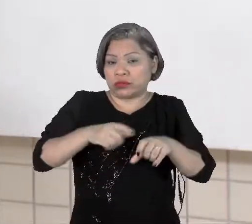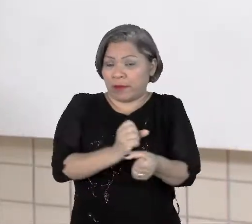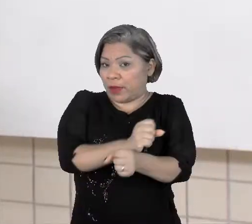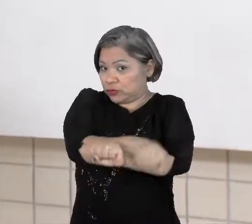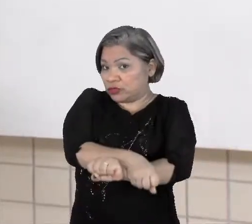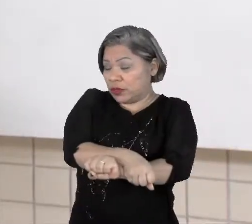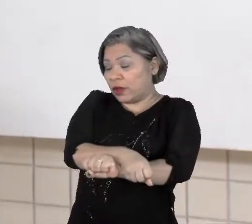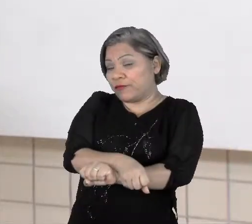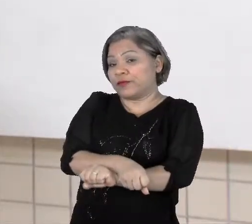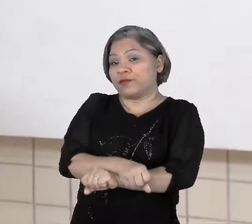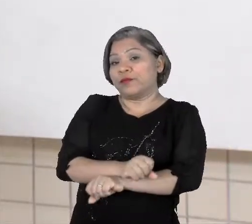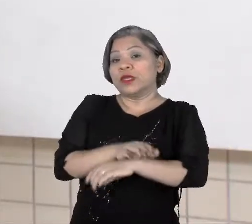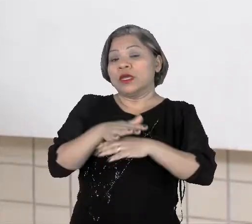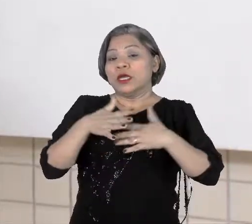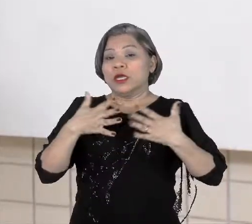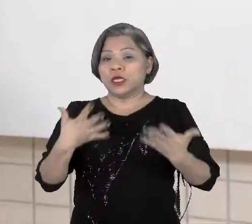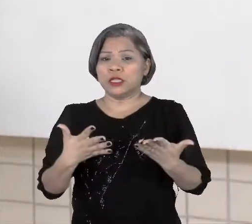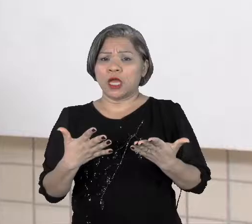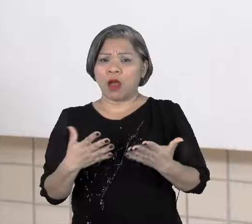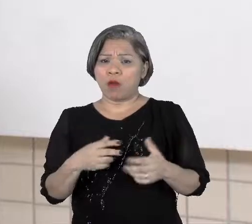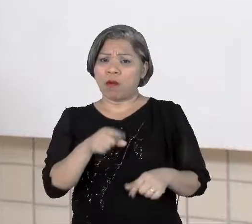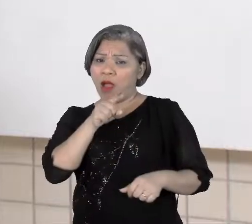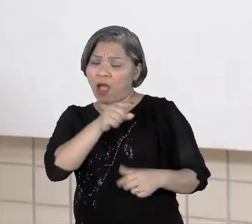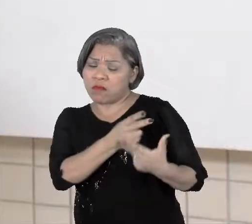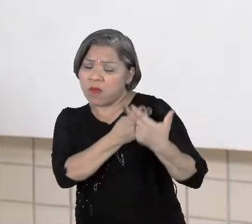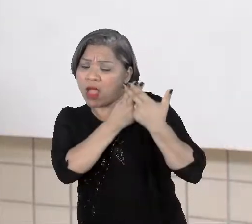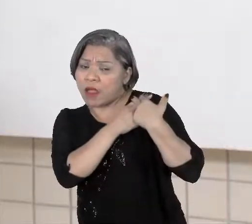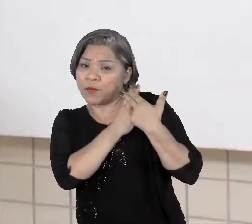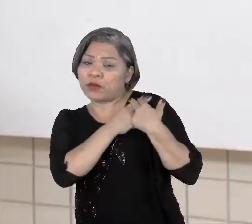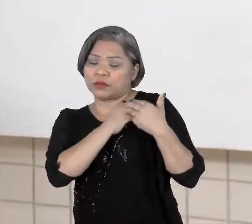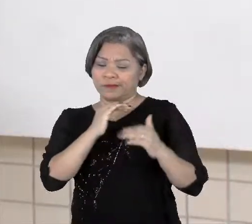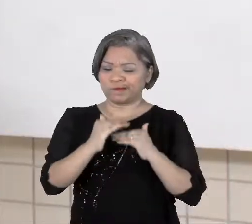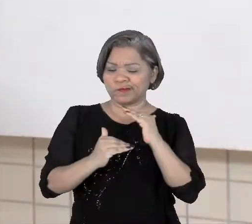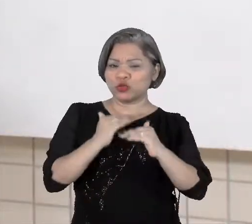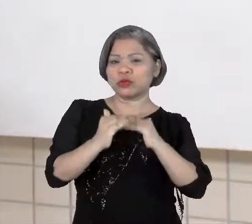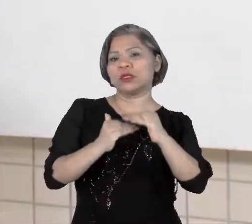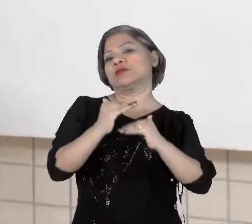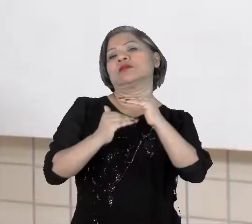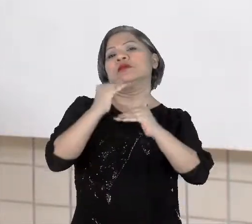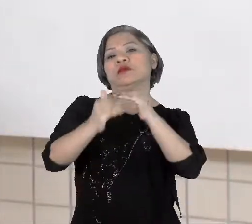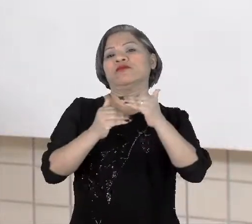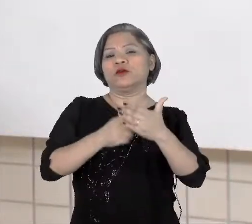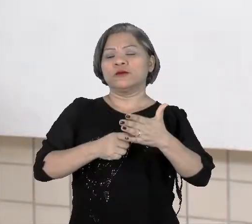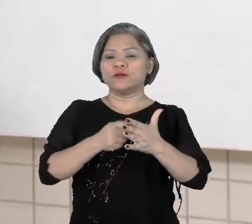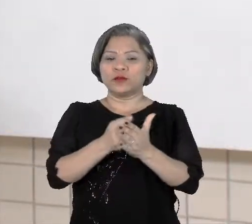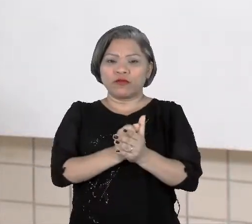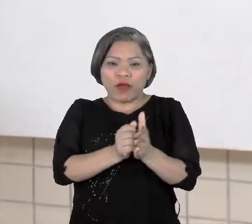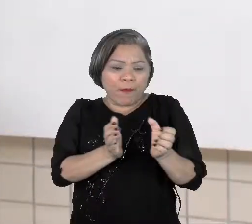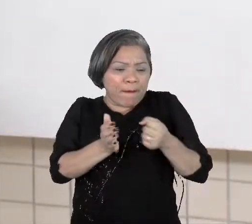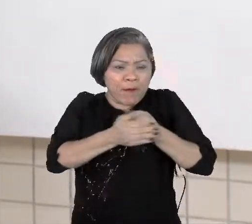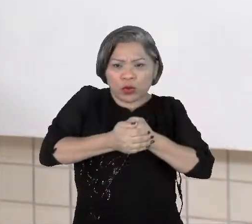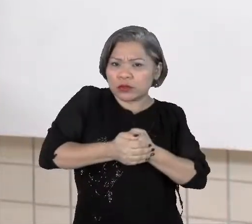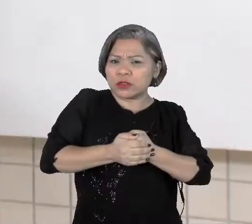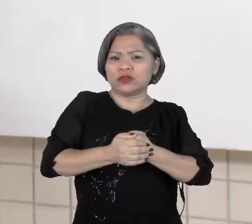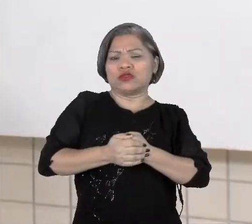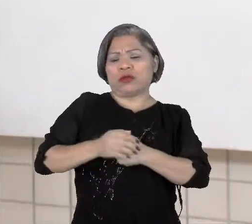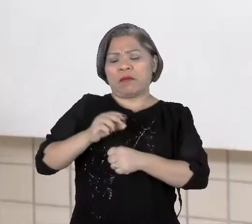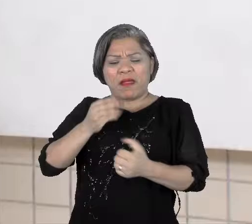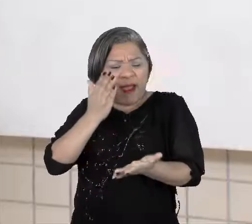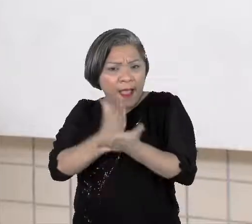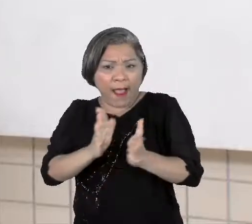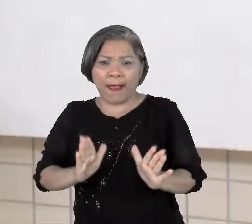é responsável por desenvolver várias ações em combate a esse trabalho escravo no estado, principalmente através